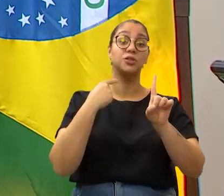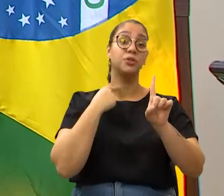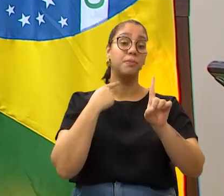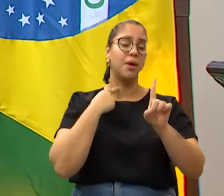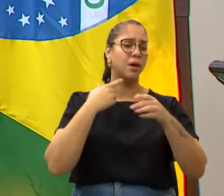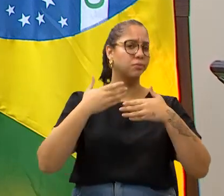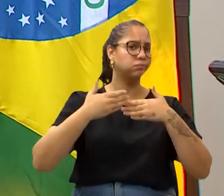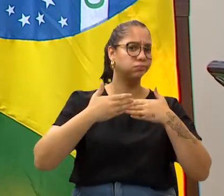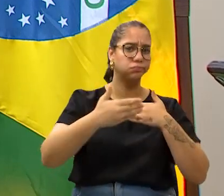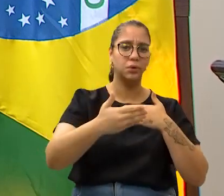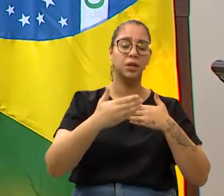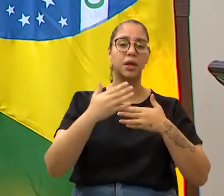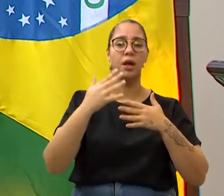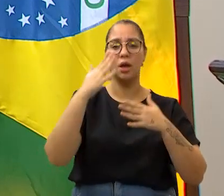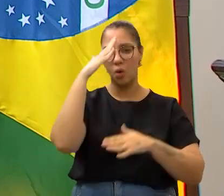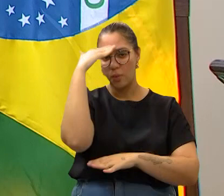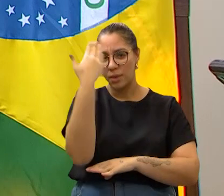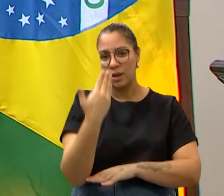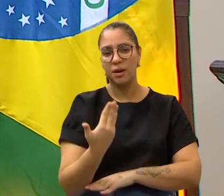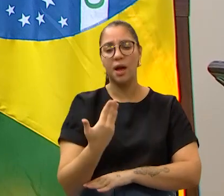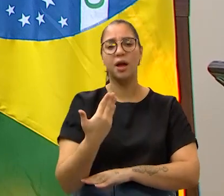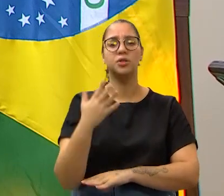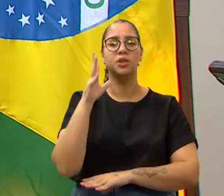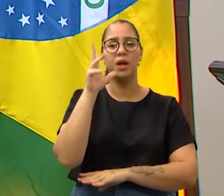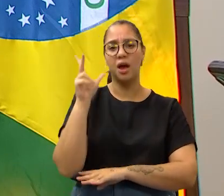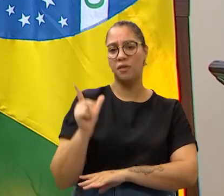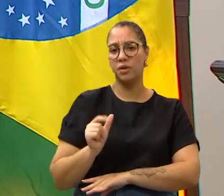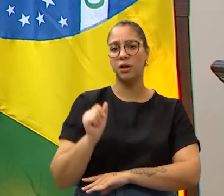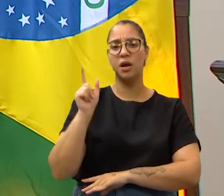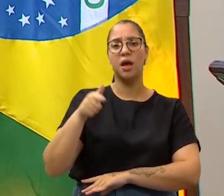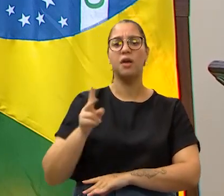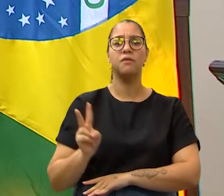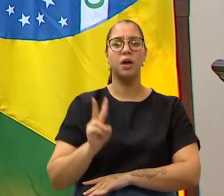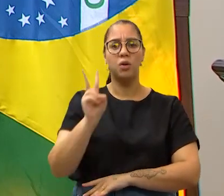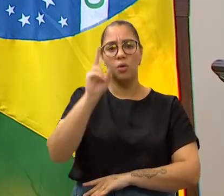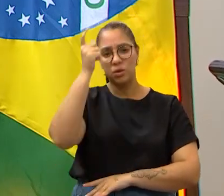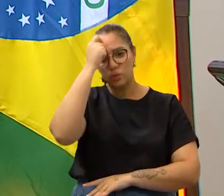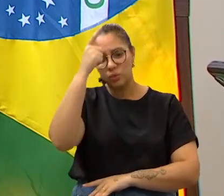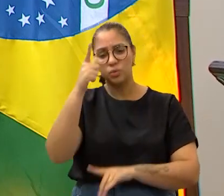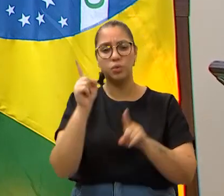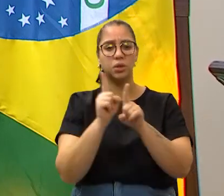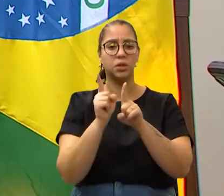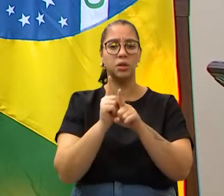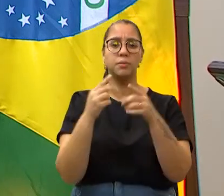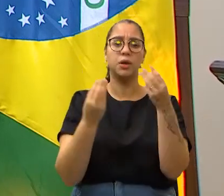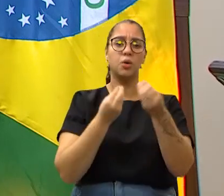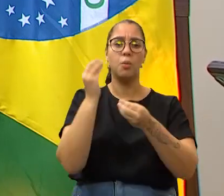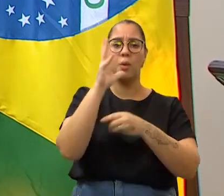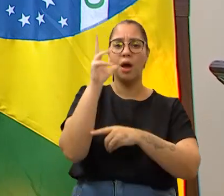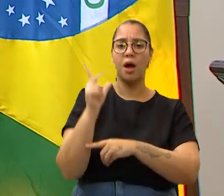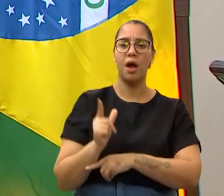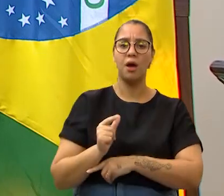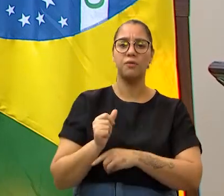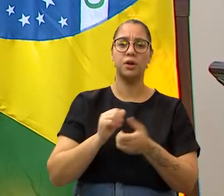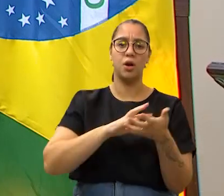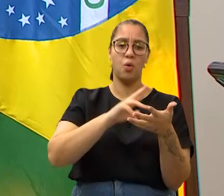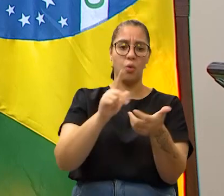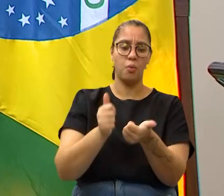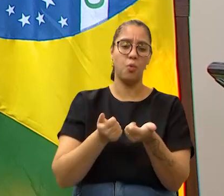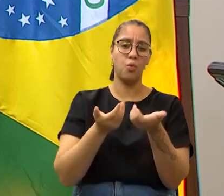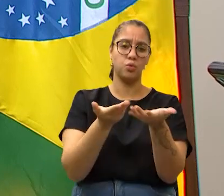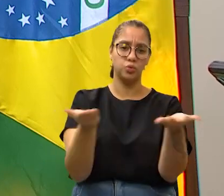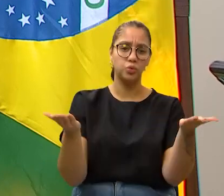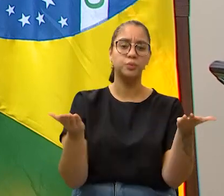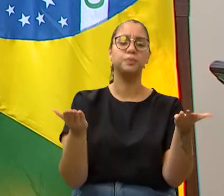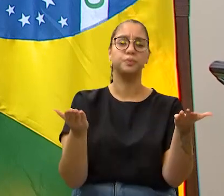inteiro em homenagem à África, né, para falar dos valores, da cultura, da tradição e a contribuição que a África dá para o mundo,